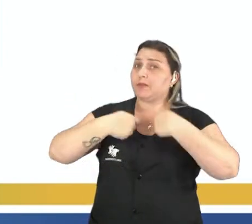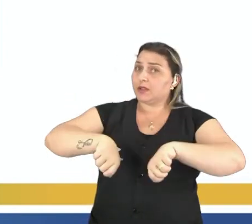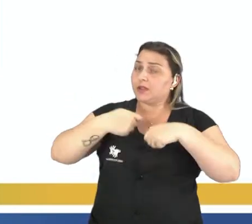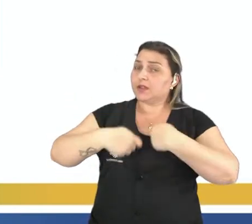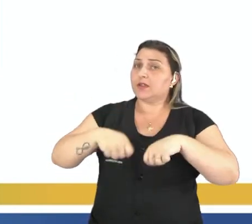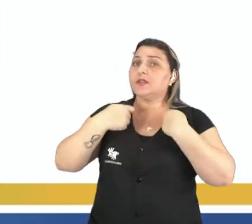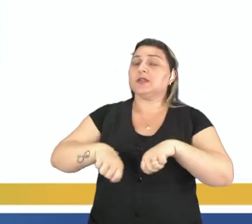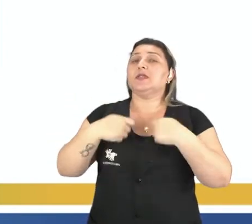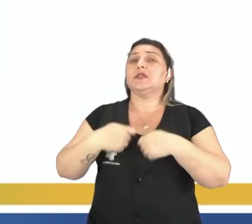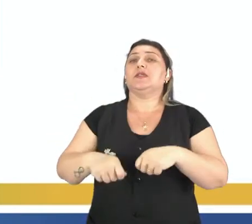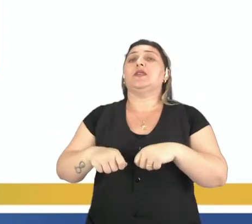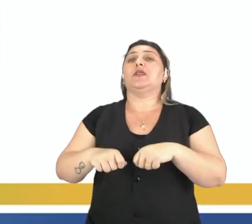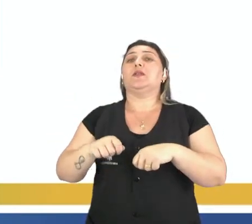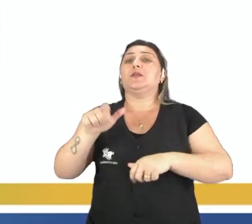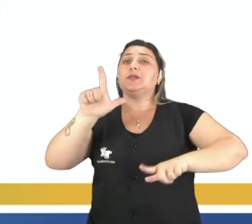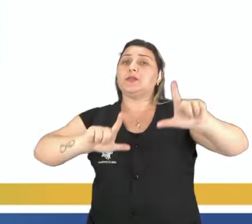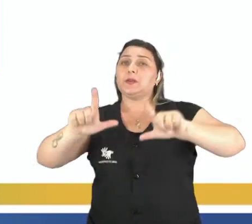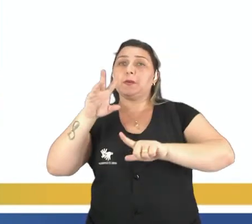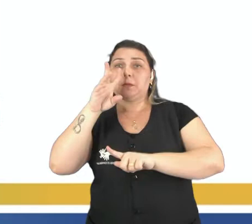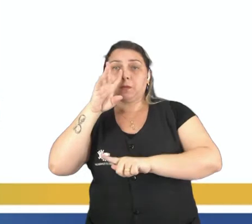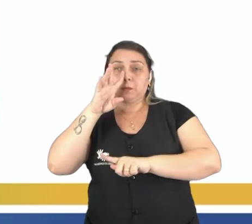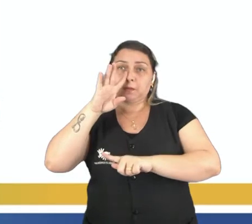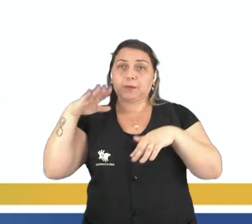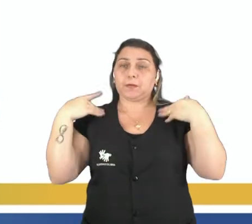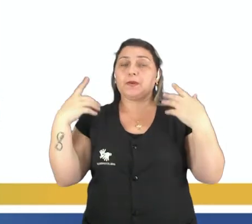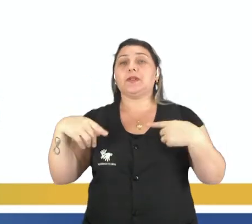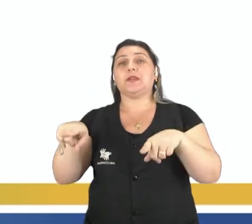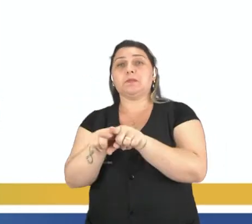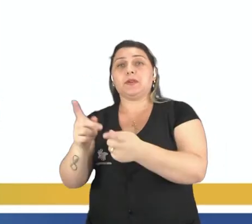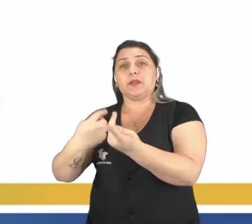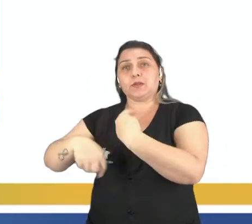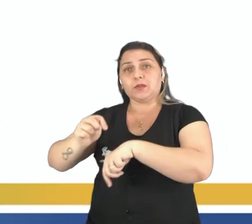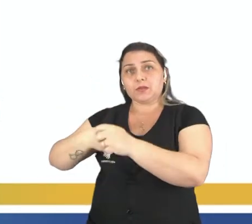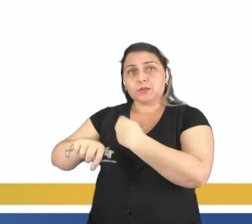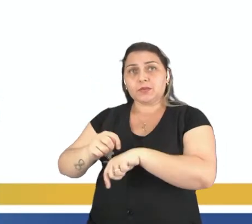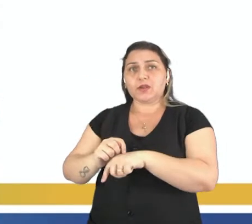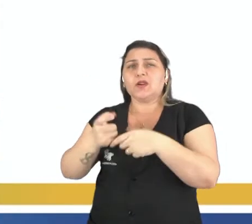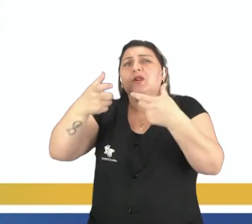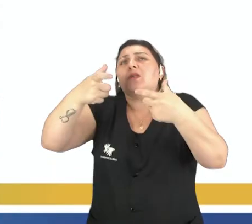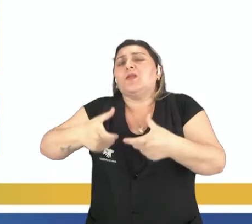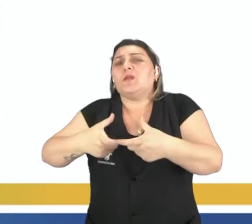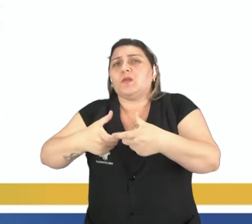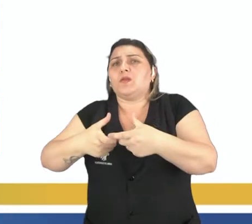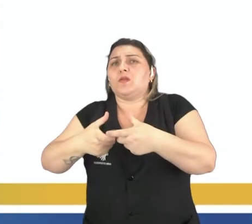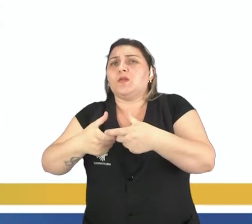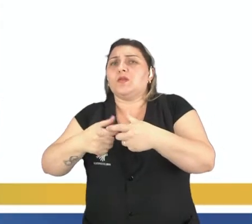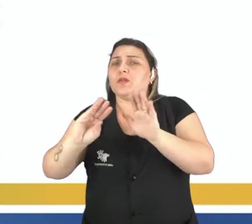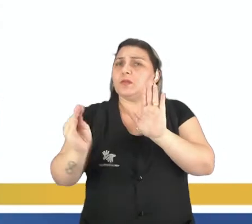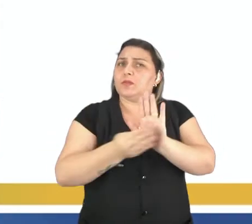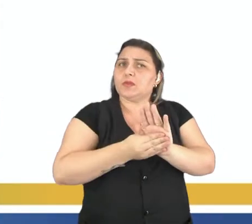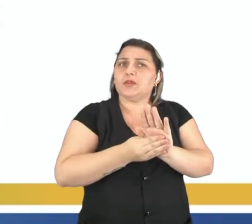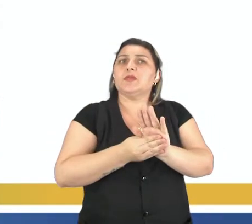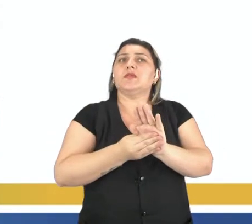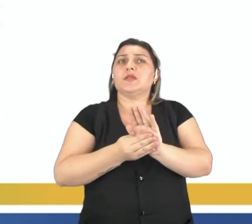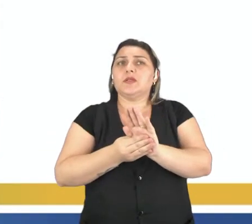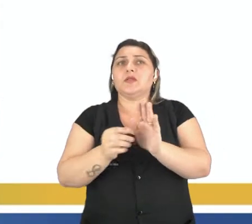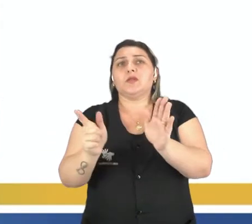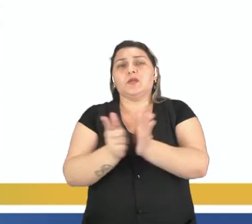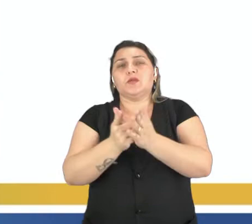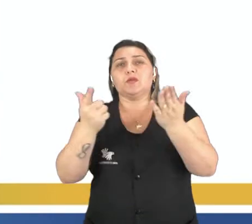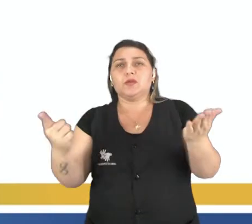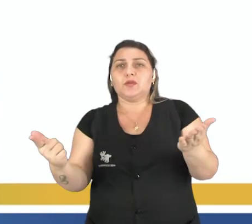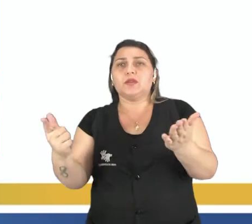necessidade de promover entretenimento, como à econômica financeira. E onde foi publicada? Foi publicada no Jornal